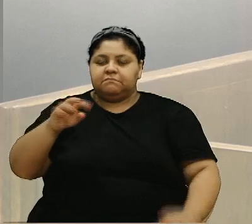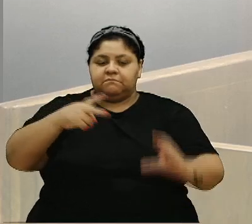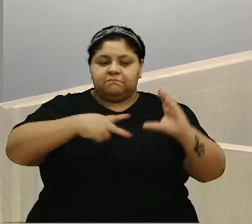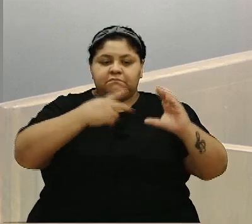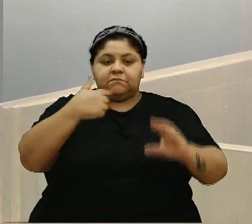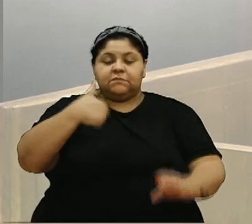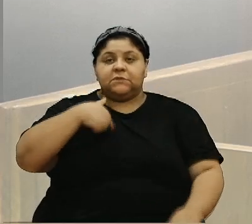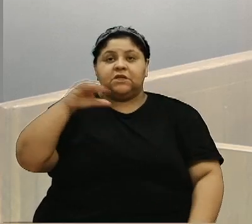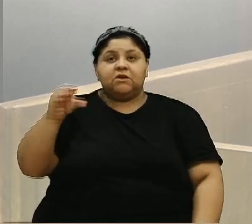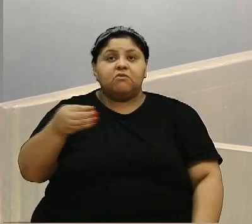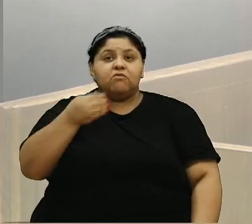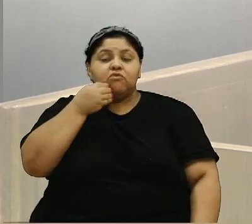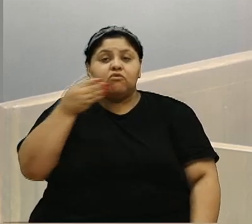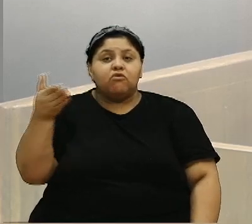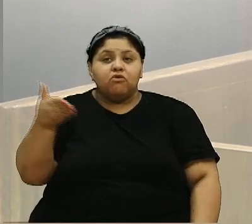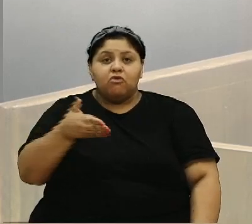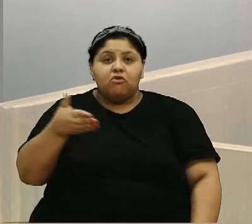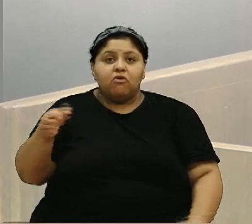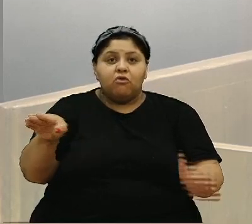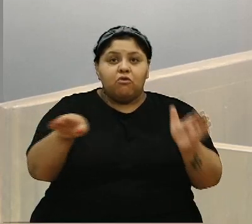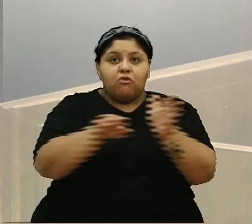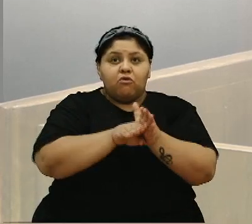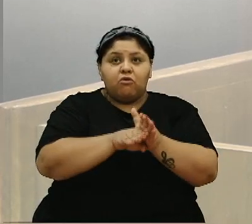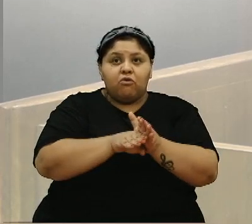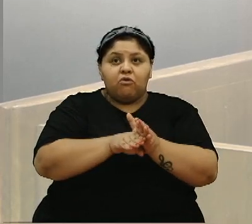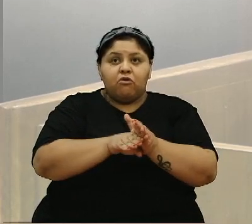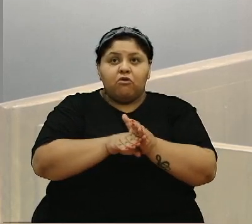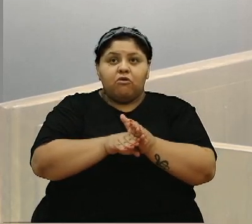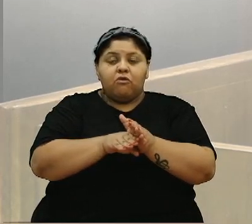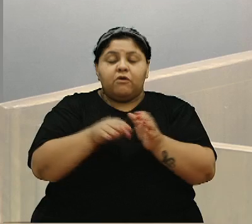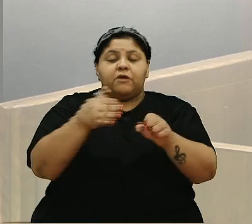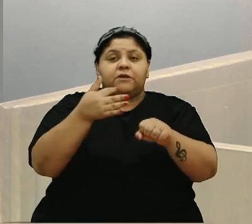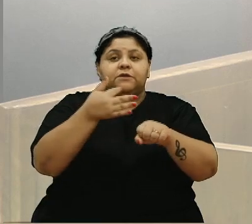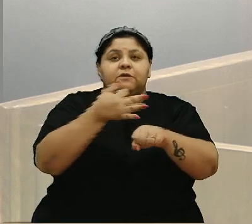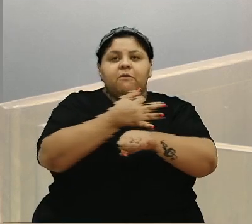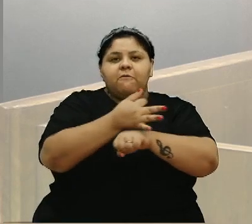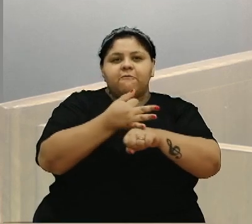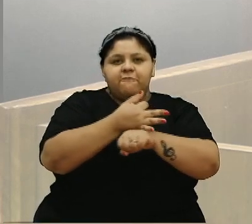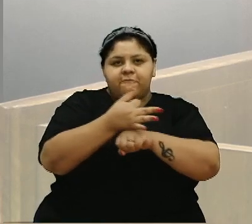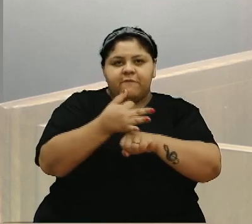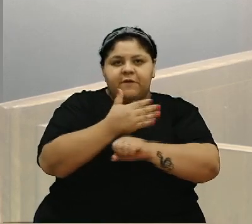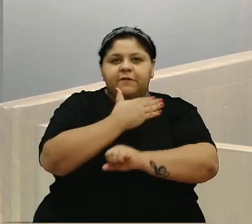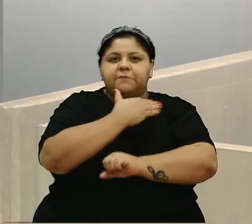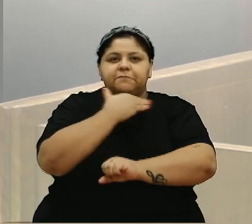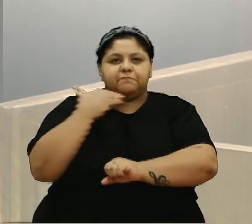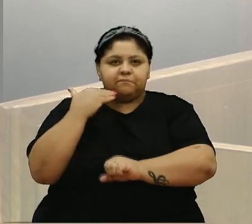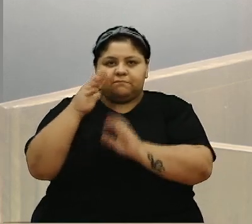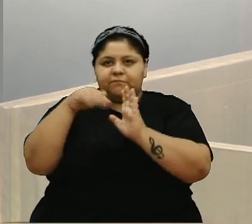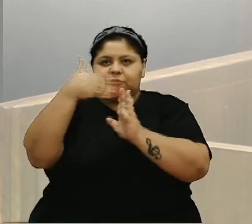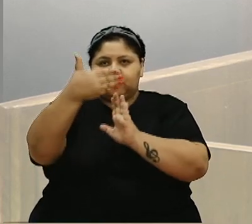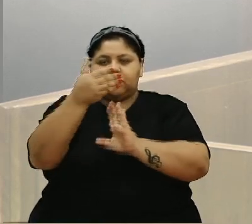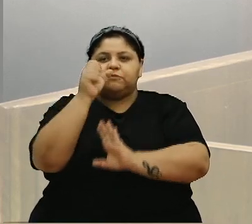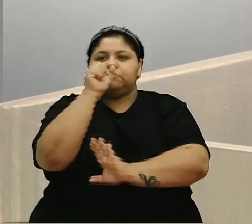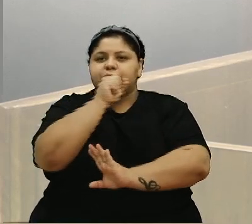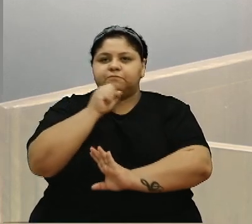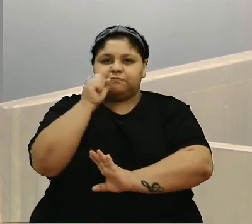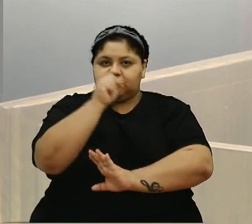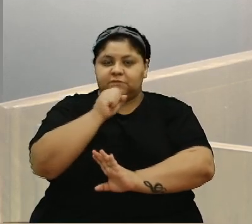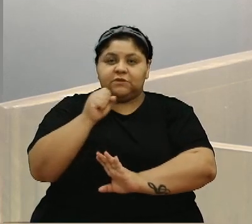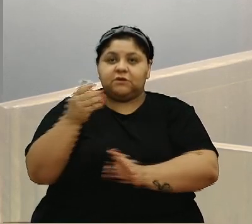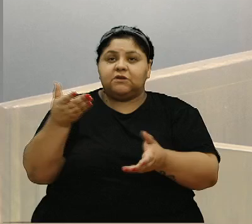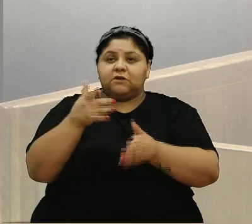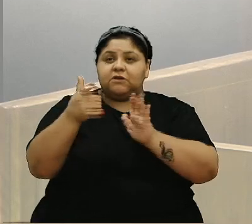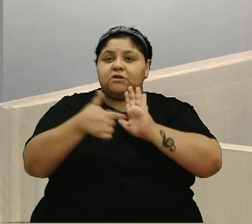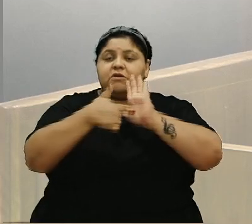Eu aproveito hoje que nós estamos chegando próximo ao feriado dos finados, agora no próximo sábado, e eu quero compartilhar